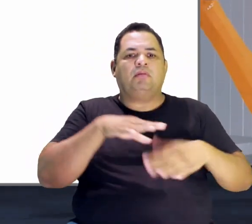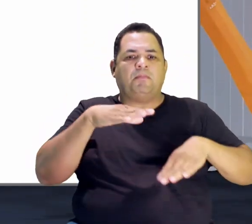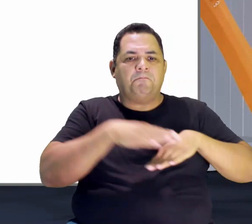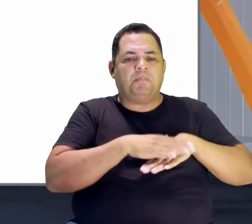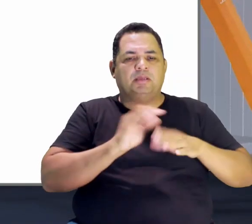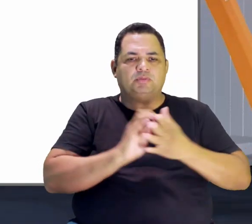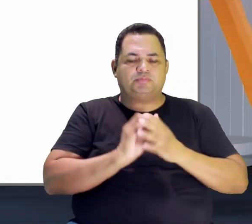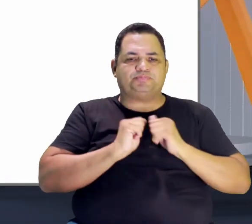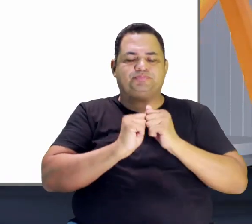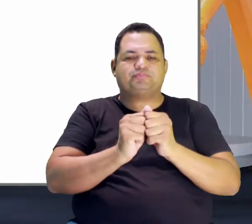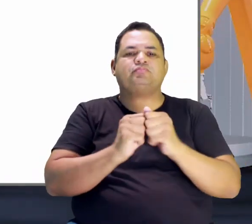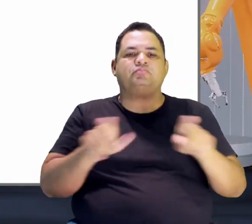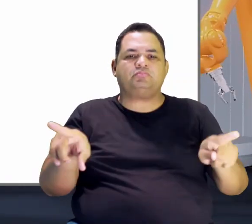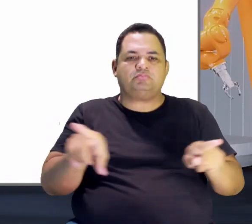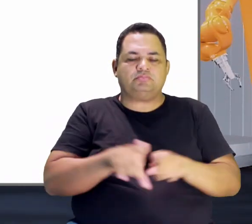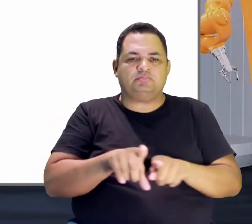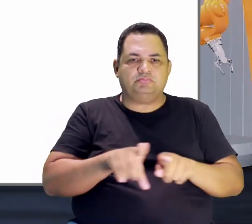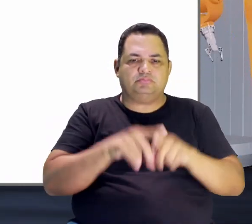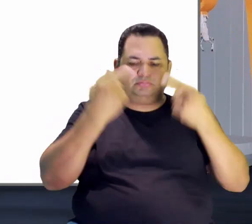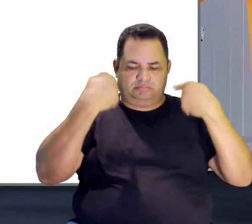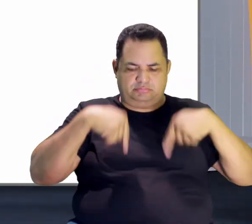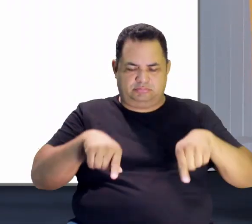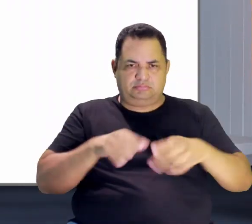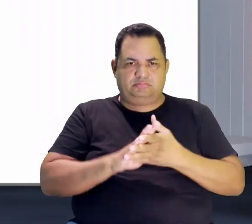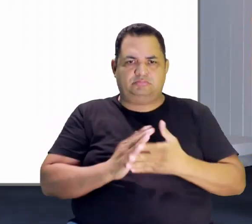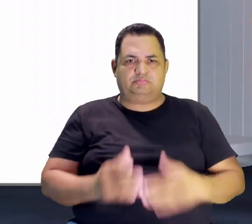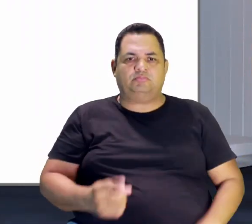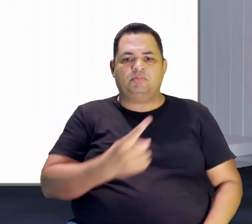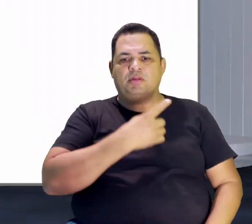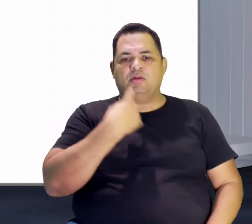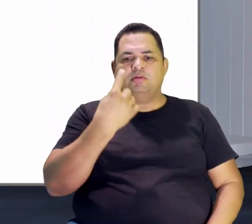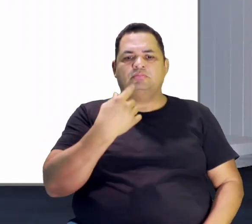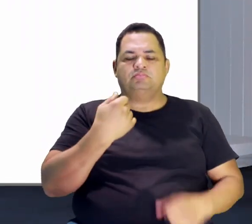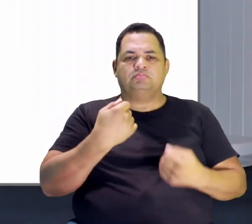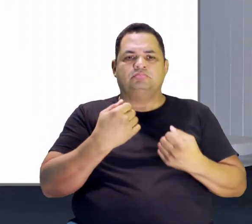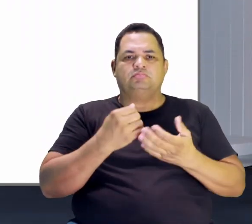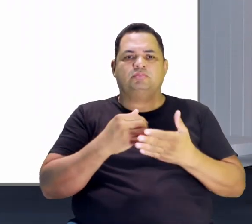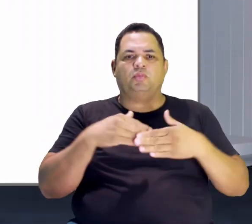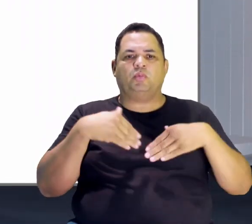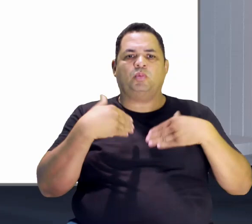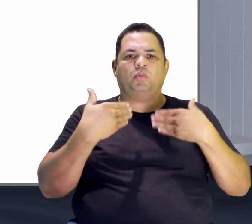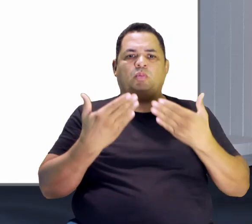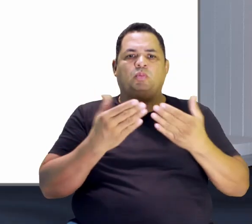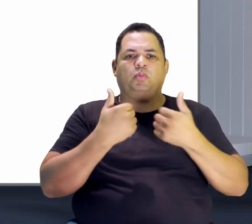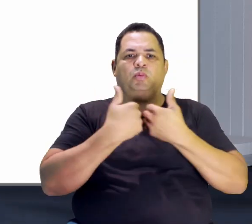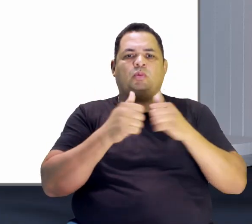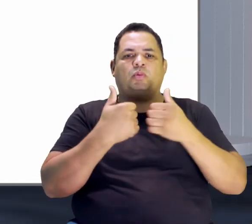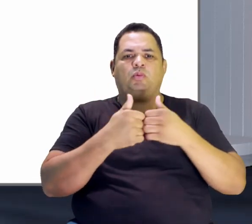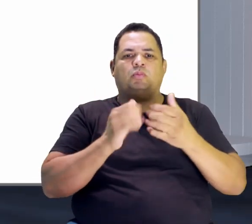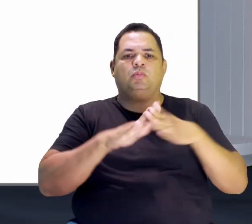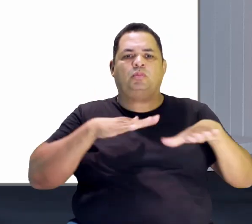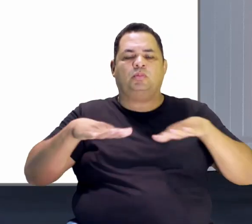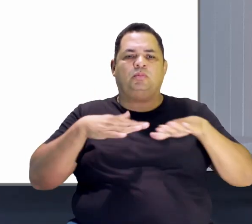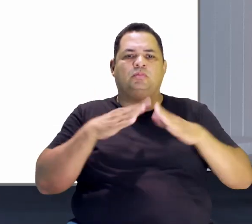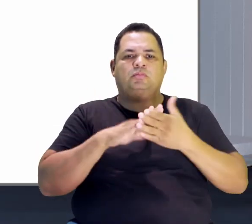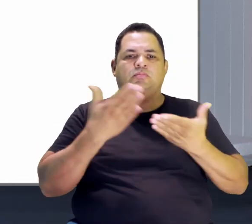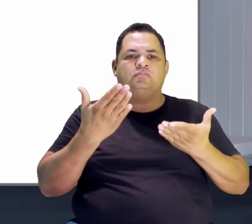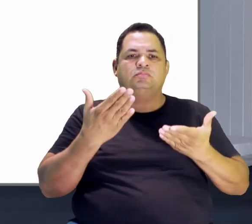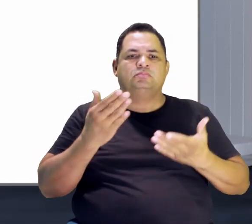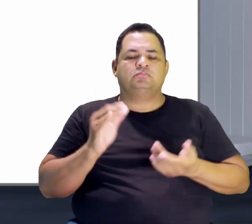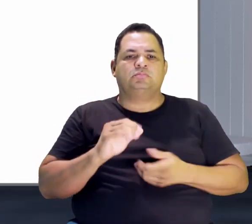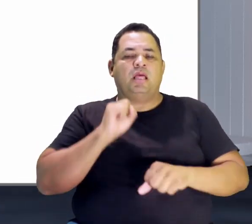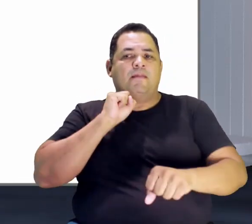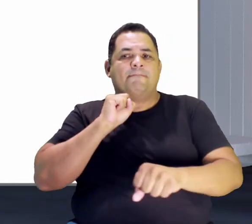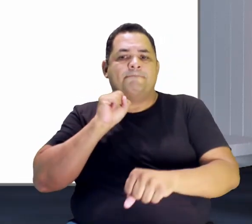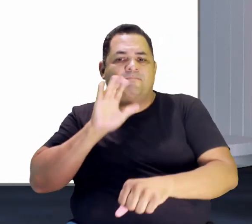junto, o corpo vai junto. Porque a nossa ideia é ficar parado. Quando o ônibus está em movimento, numa boa, lá de repente